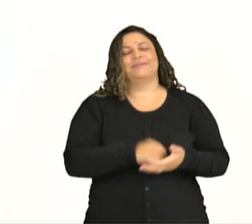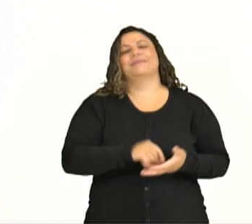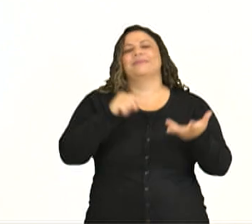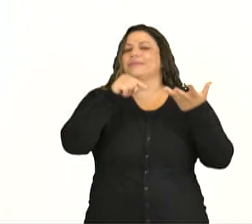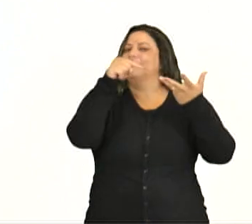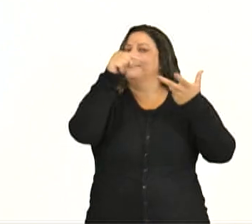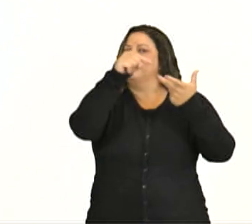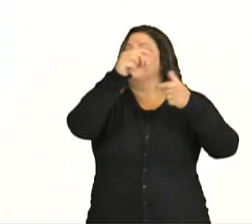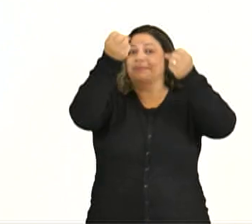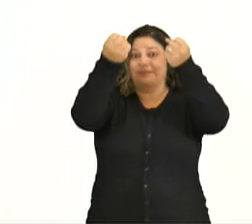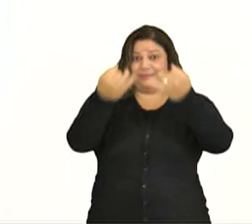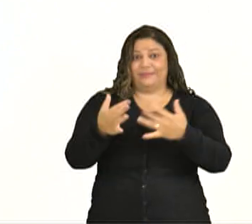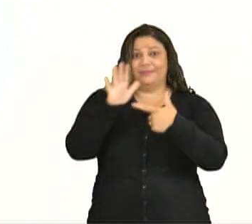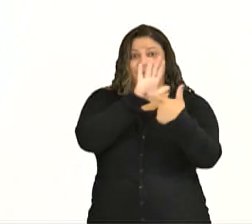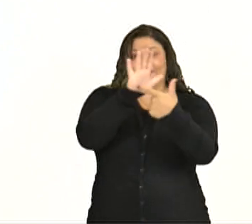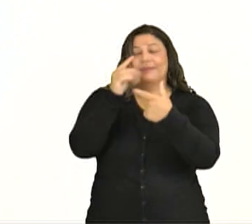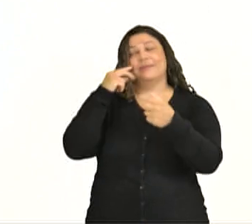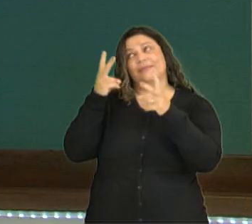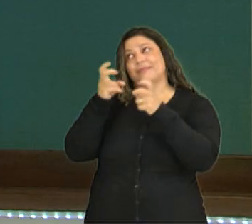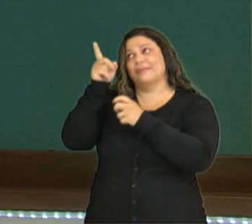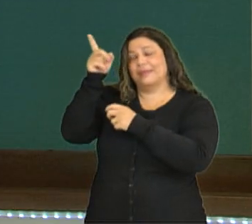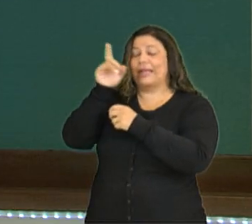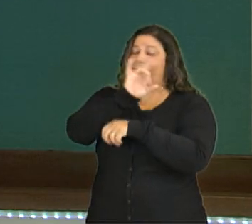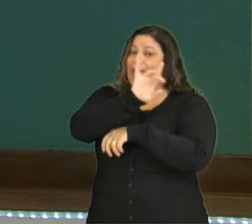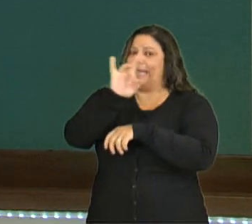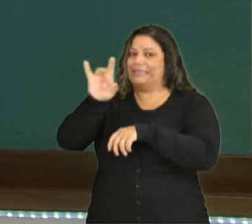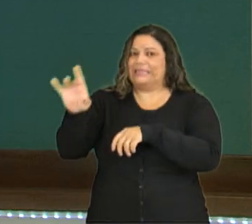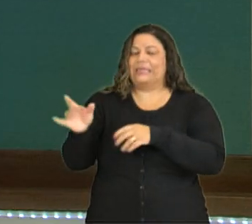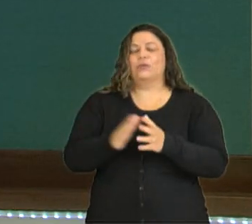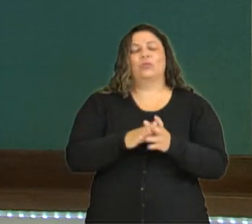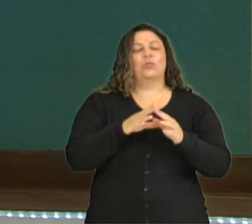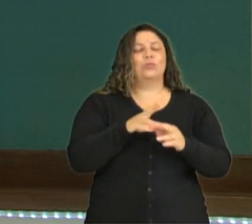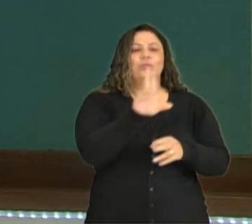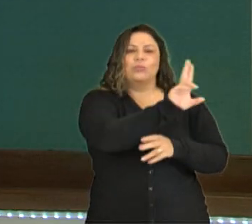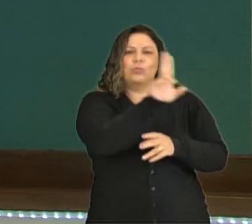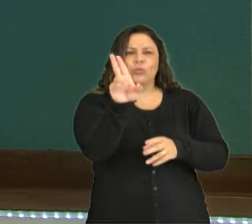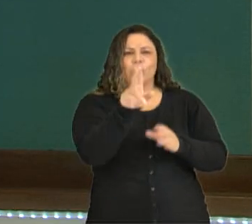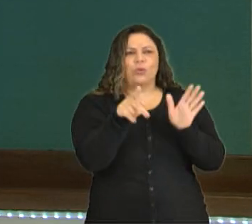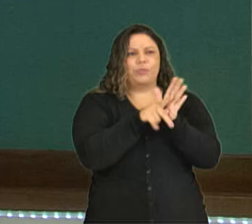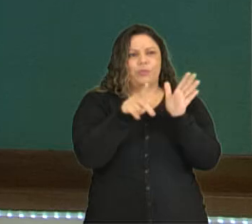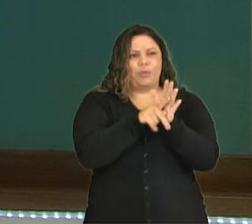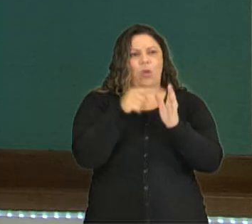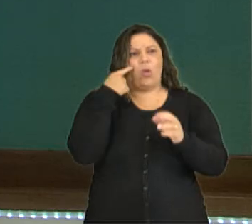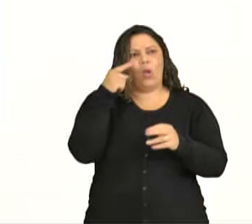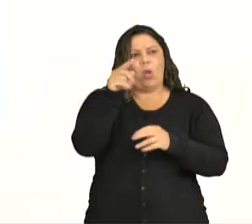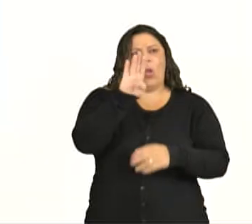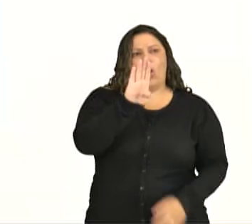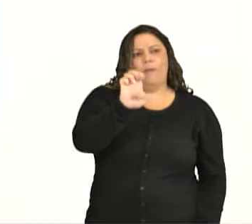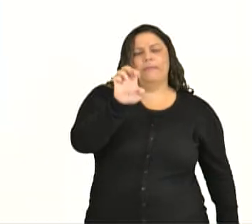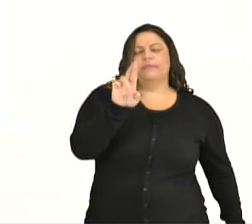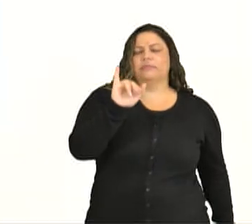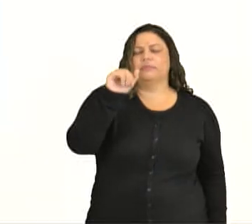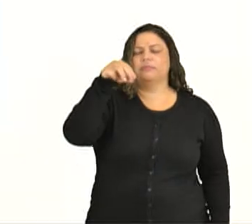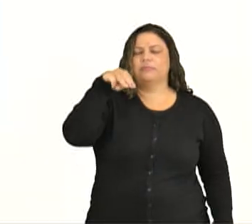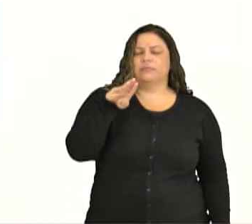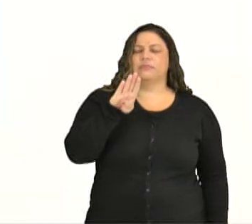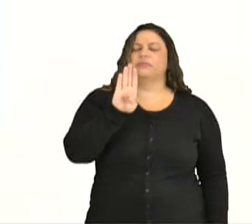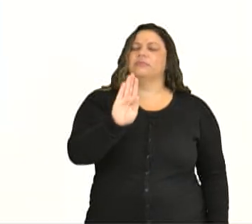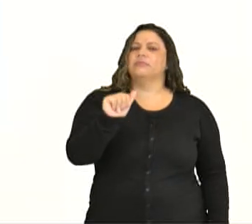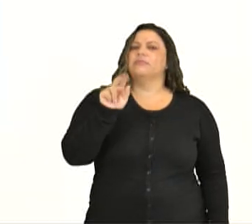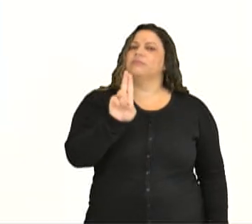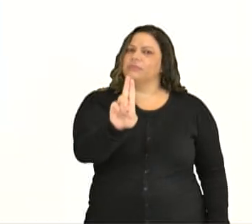para vocês se familiarizarem com o nome, com o instrumento. Então vamos lá, o berimbau é esse aqui, ó. Ele